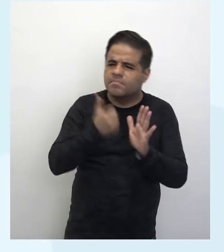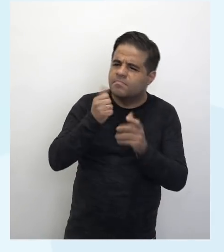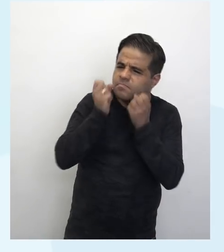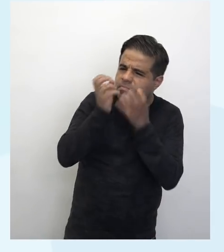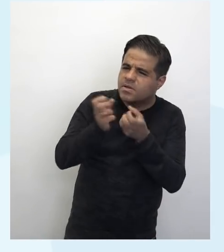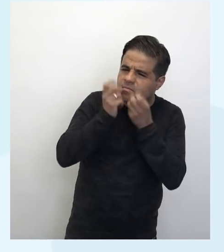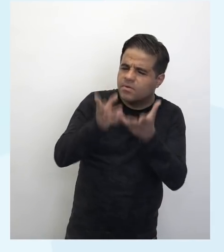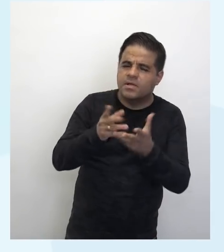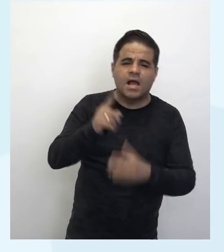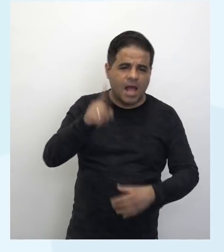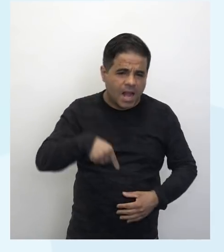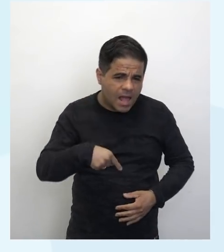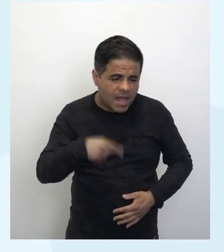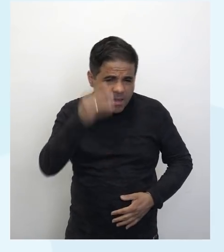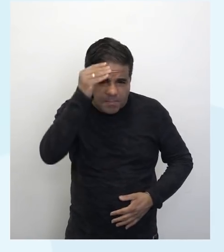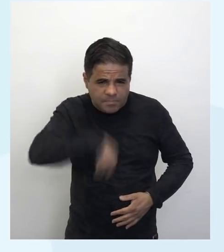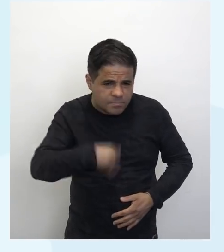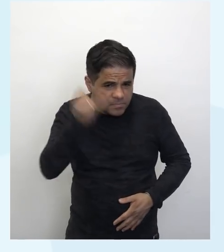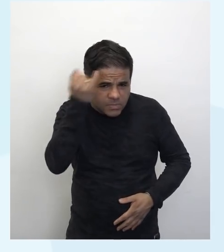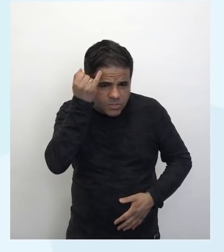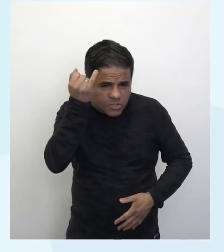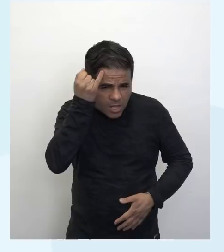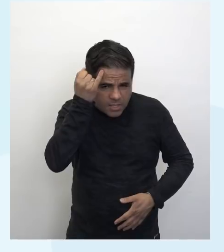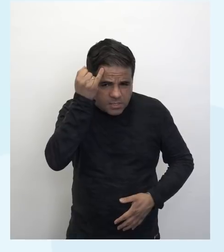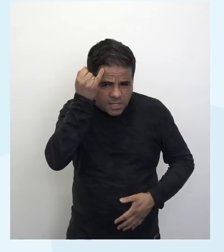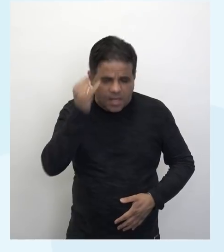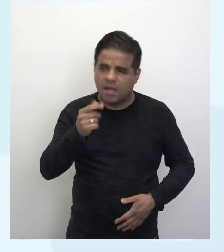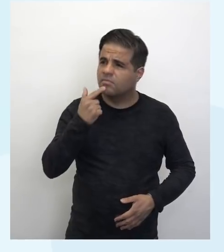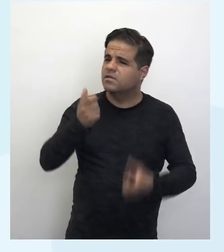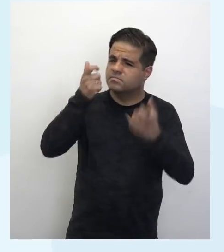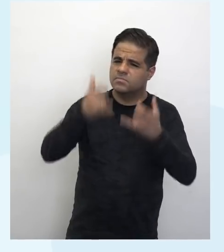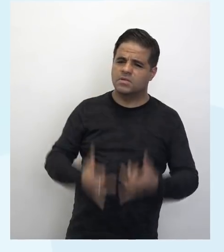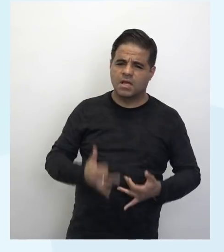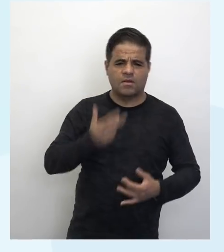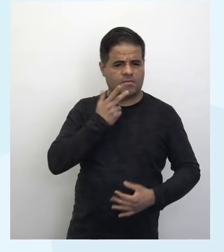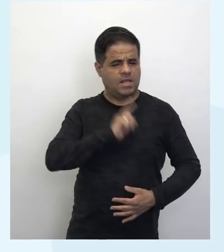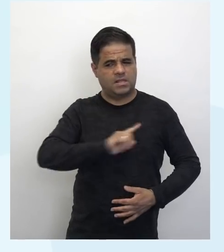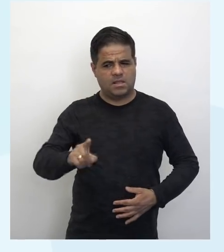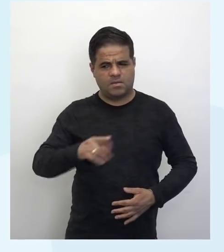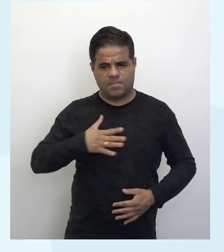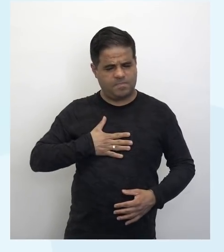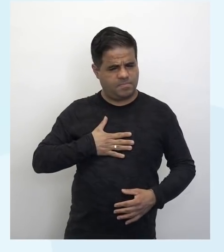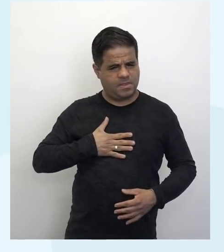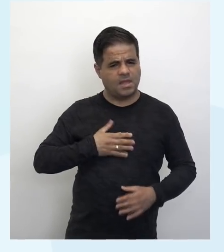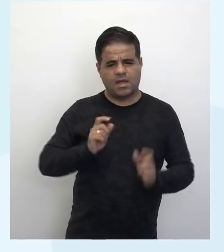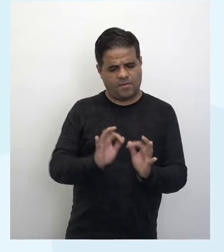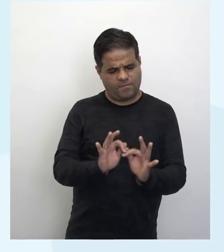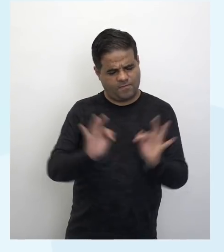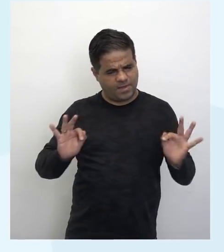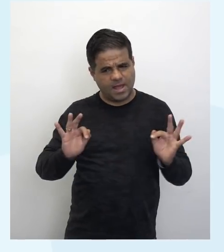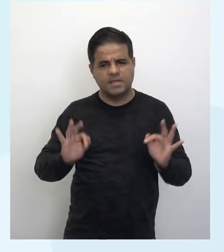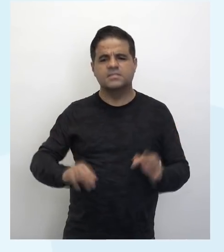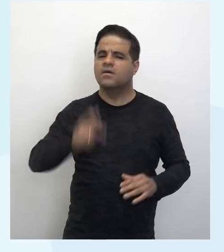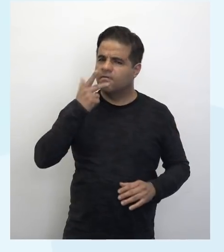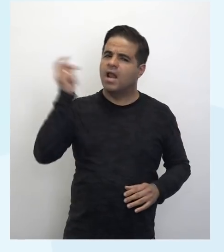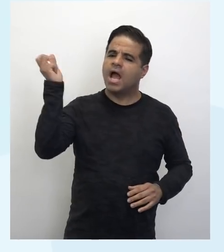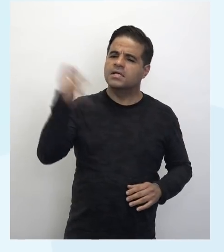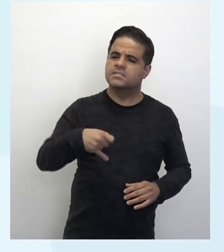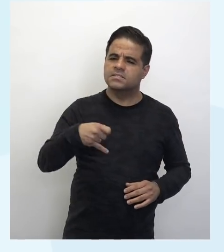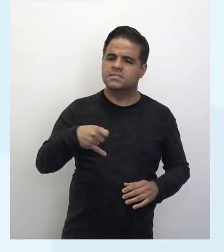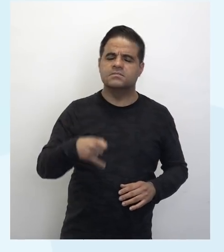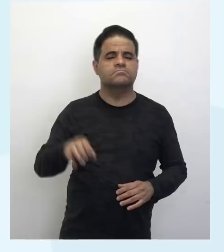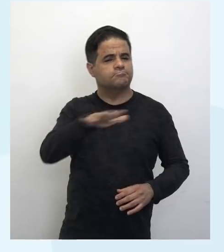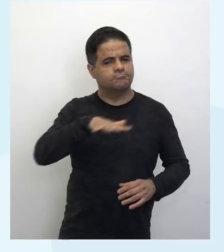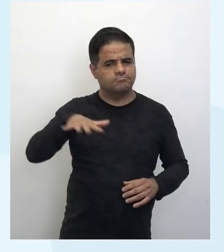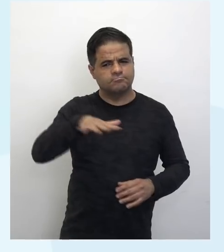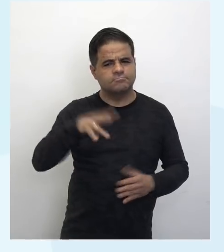Então, ela é preguiçosa? Bom, aqui está dizendo que não. Mas na minha frase está dizendo que sim. Então, essa parte